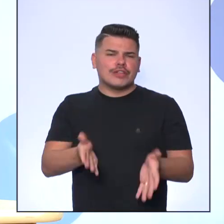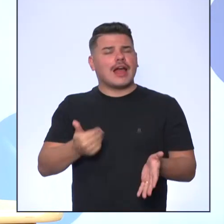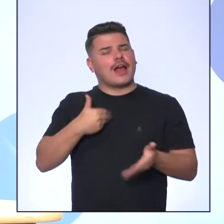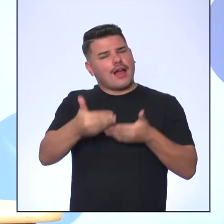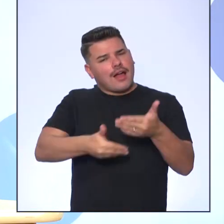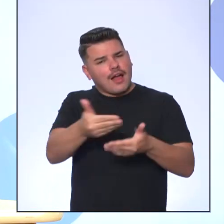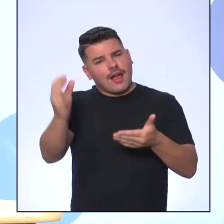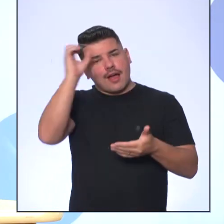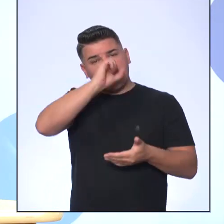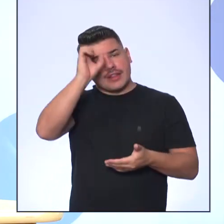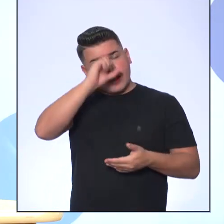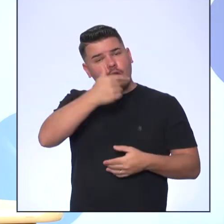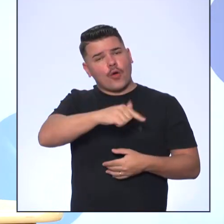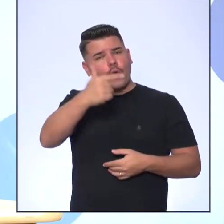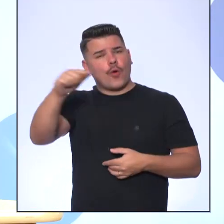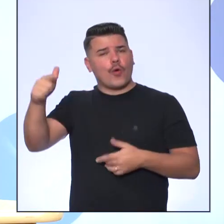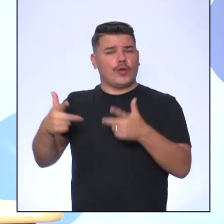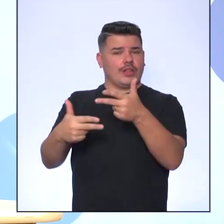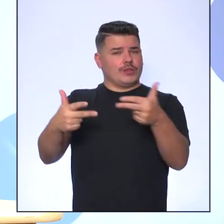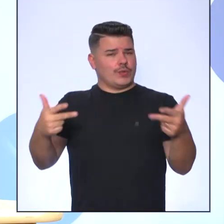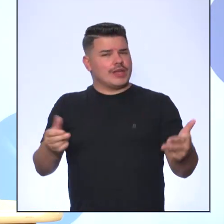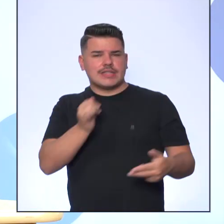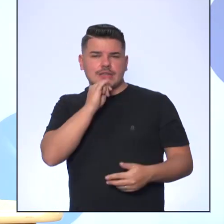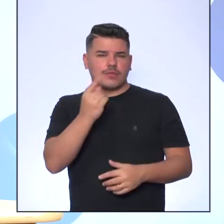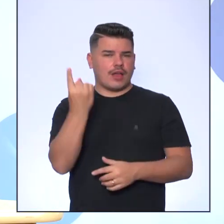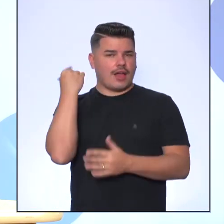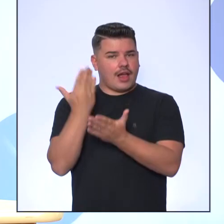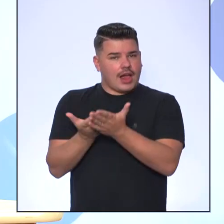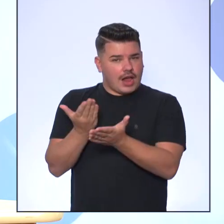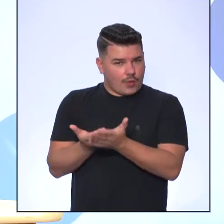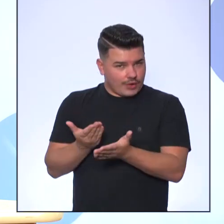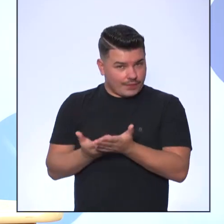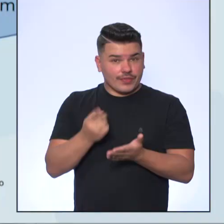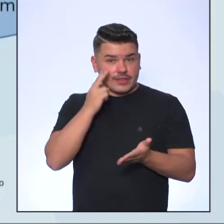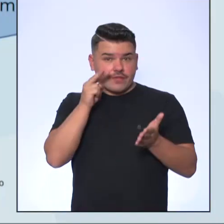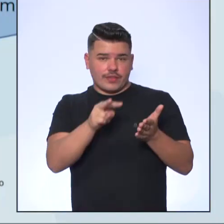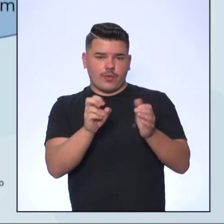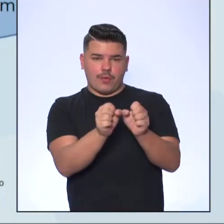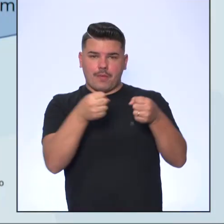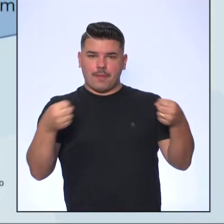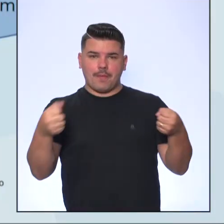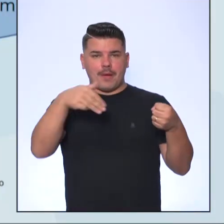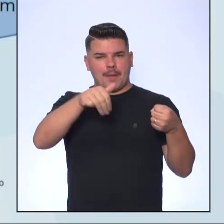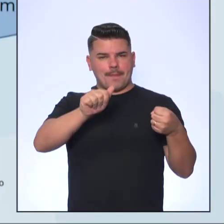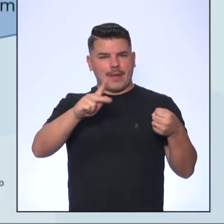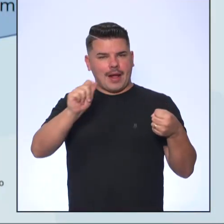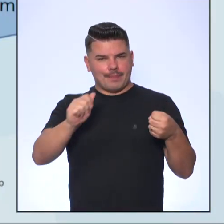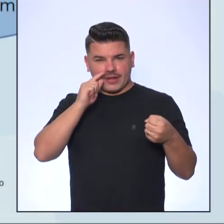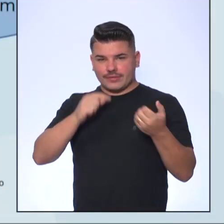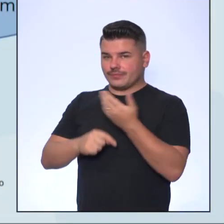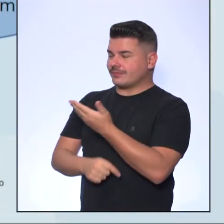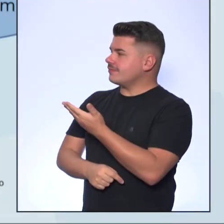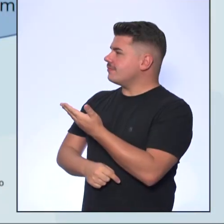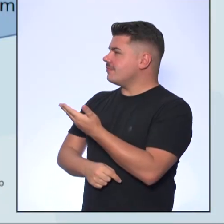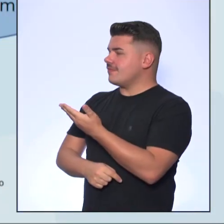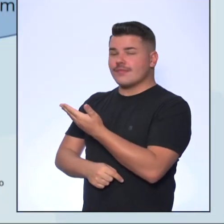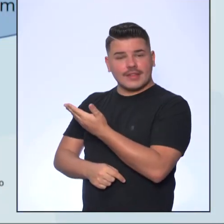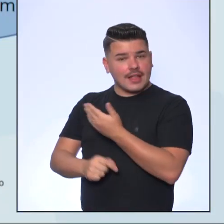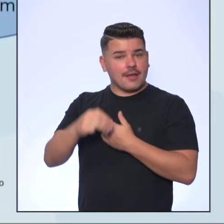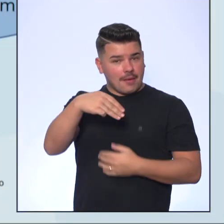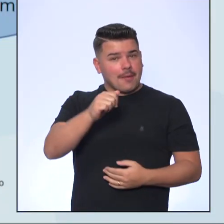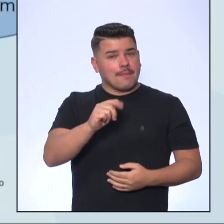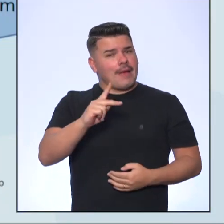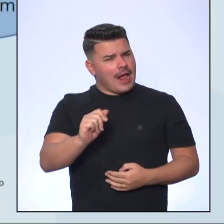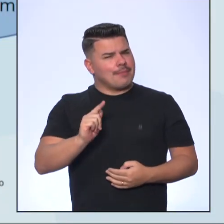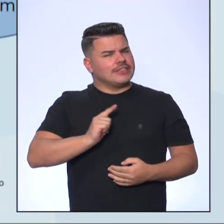para várias coisas. Por exemplo, na aula passada, nós olhamos um mapa. Então, olha o mapa, nós olhamos o mapa e